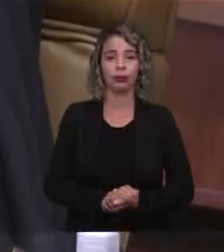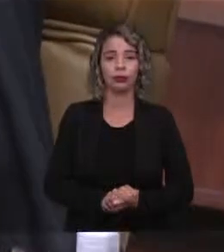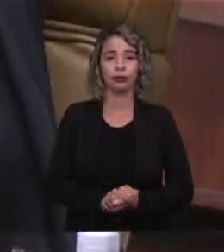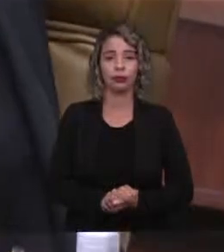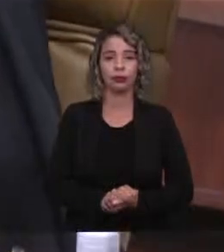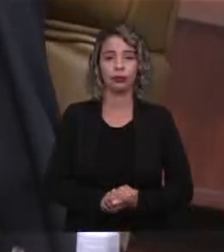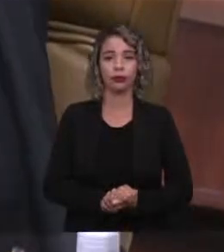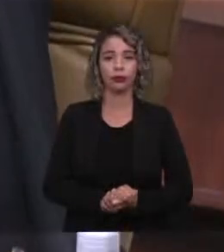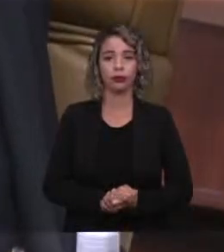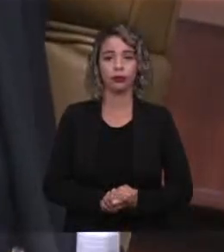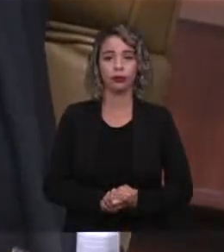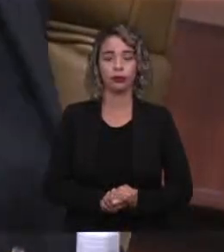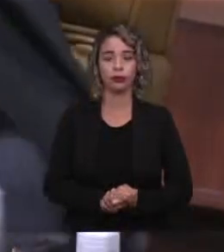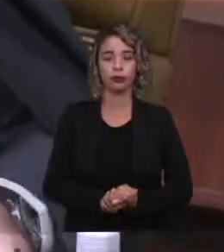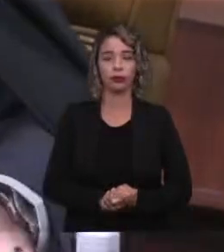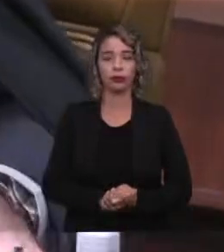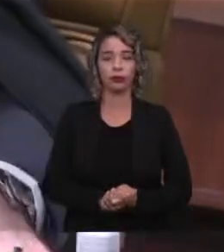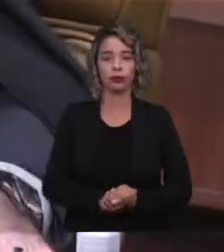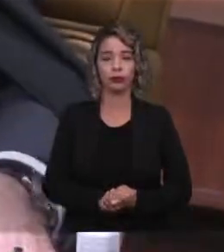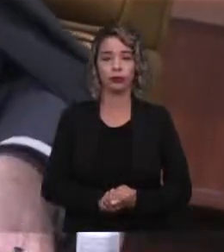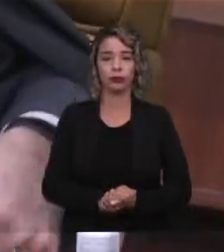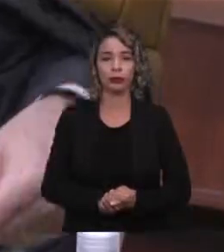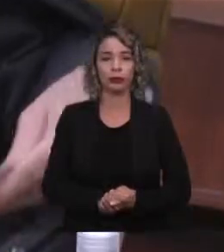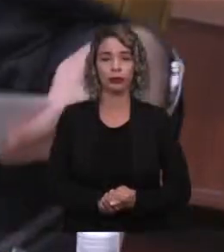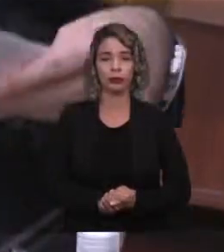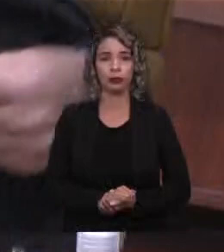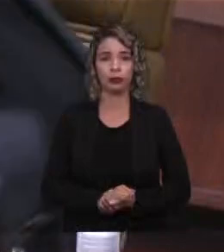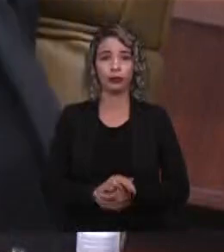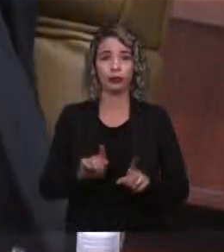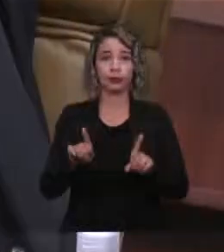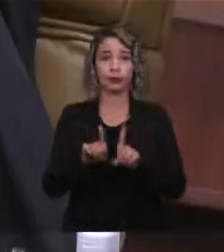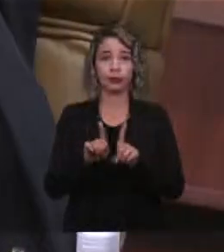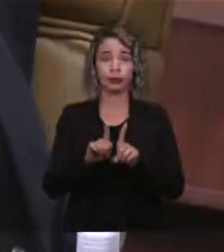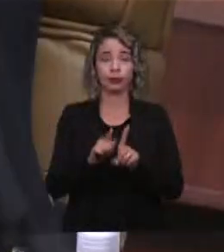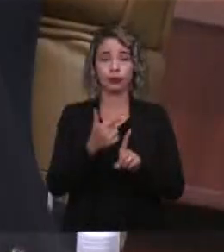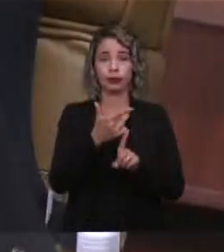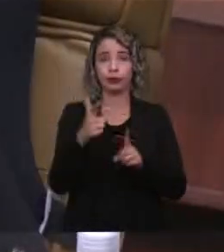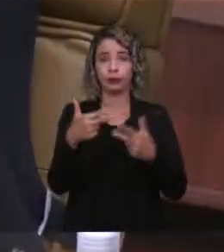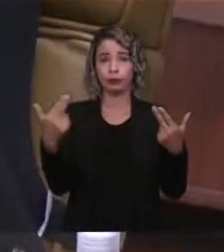Não obstante, esse é um ponto que eu trago à reflexão,